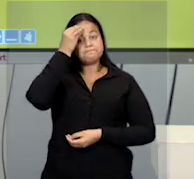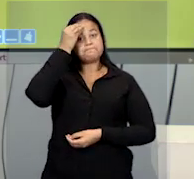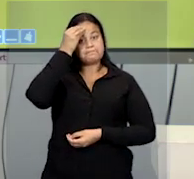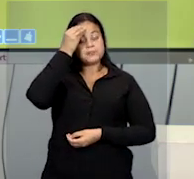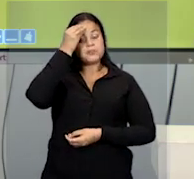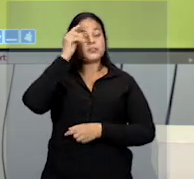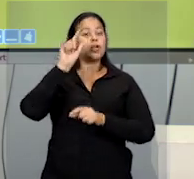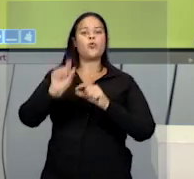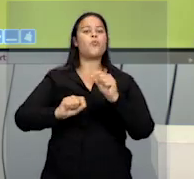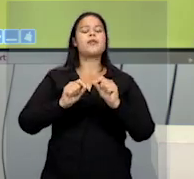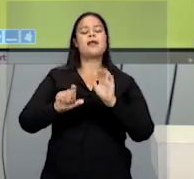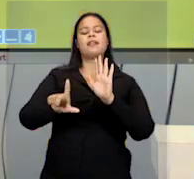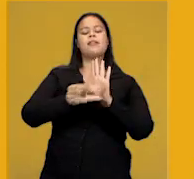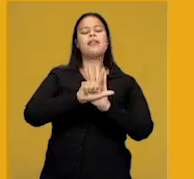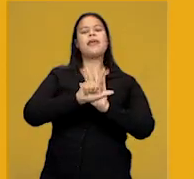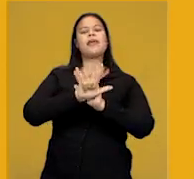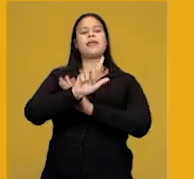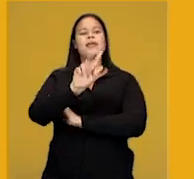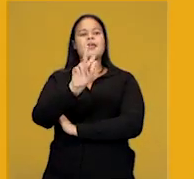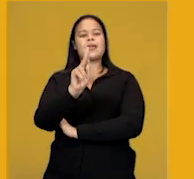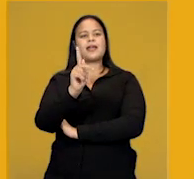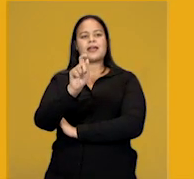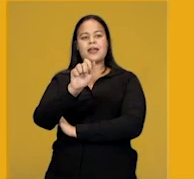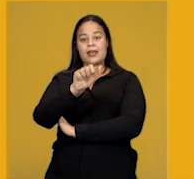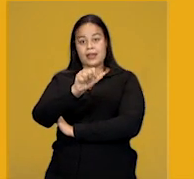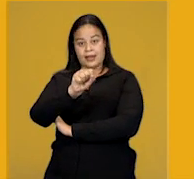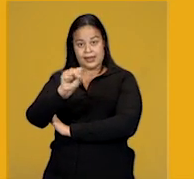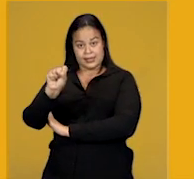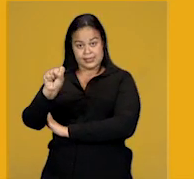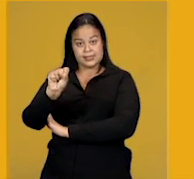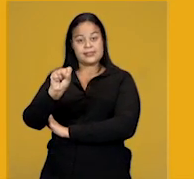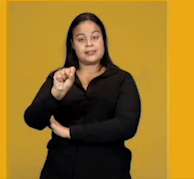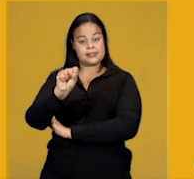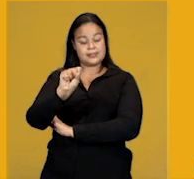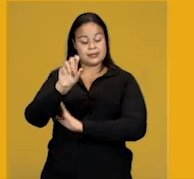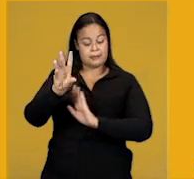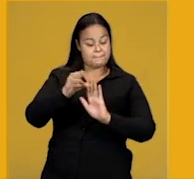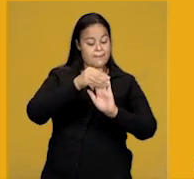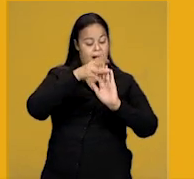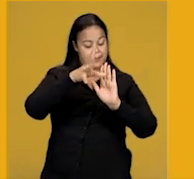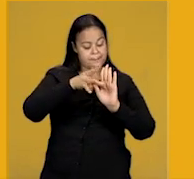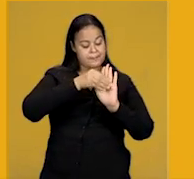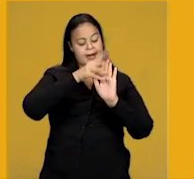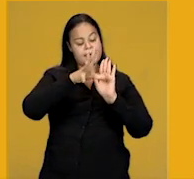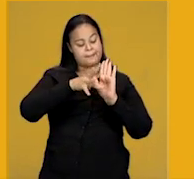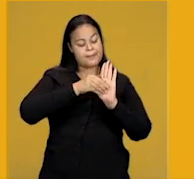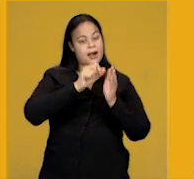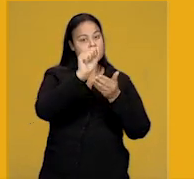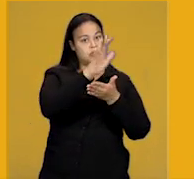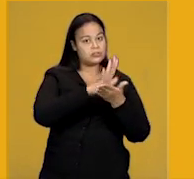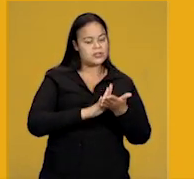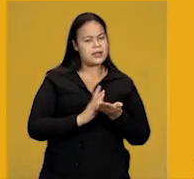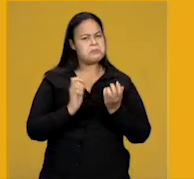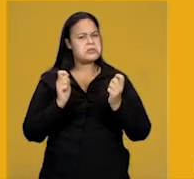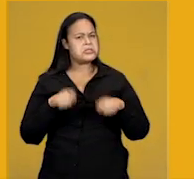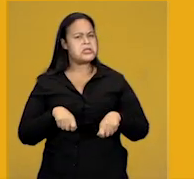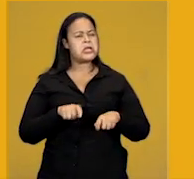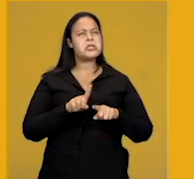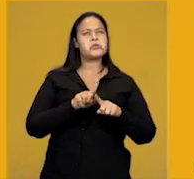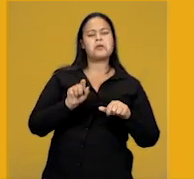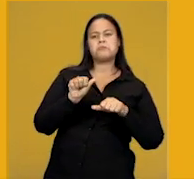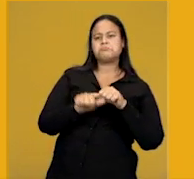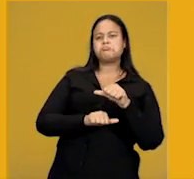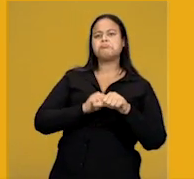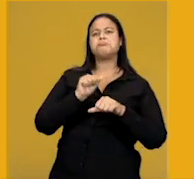né? Interpretar corretamente os dados de um exercício, ver quando é necessário ou não